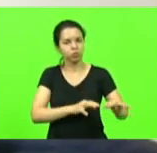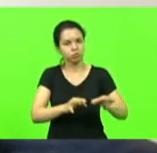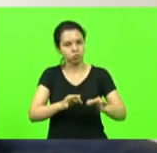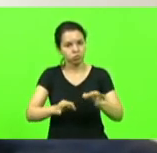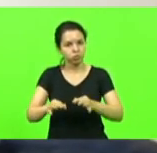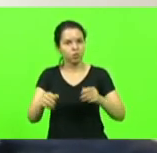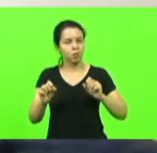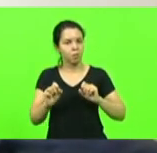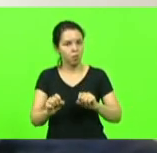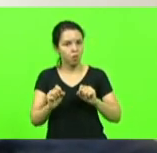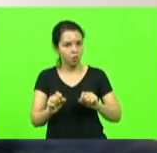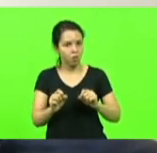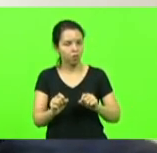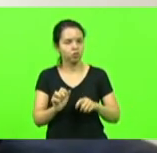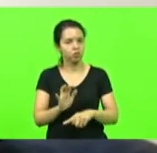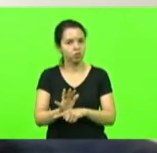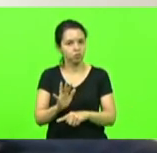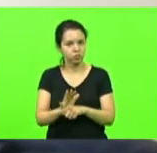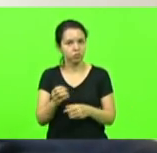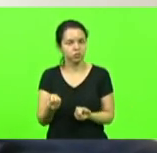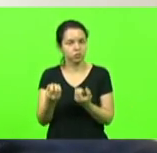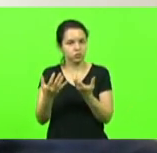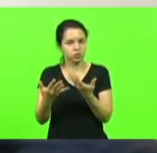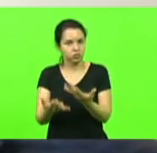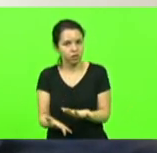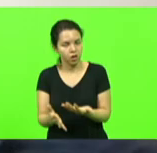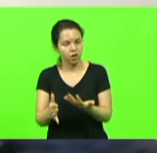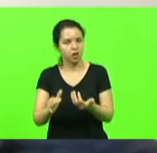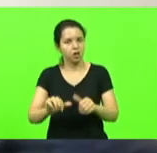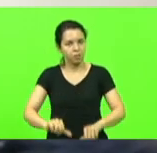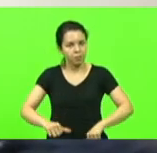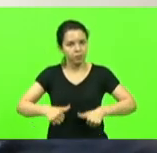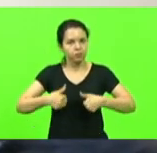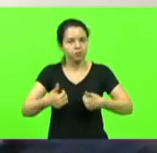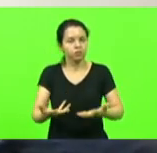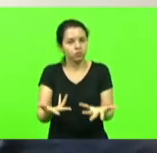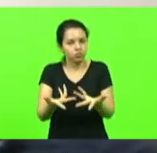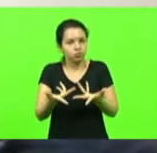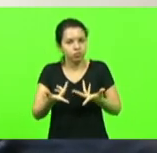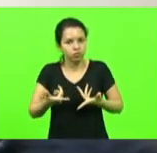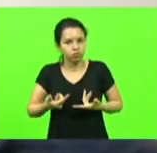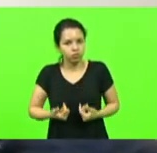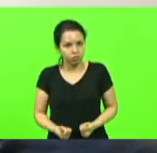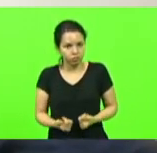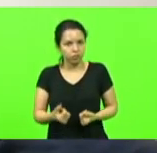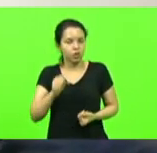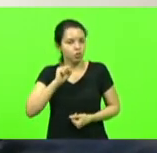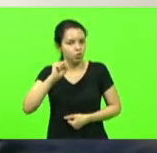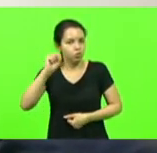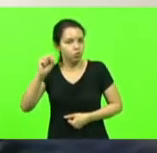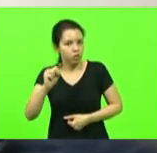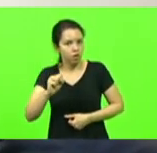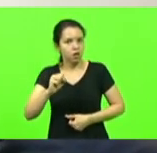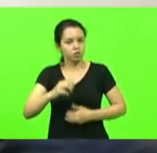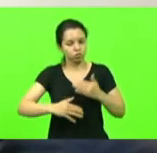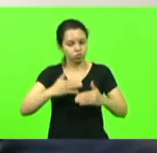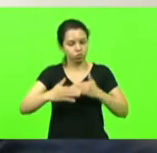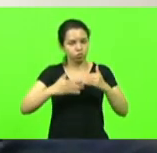oferecer reabilitação de qualidade e sucesso de evolução clínica para todos os nossos